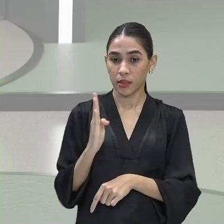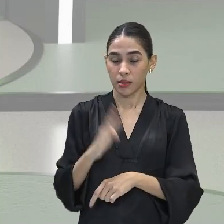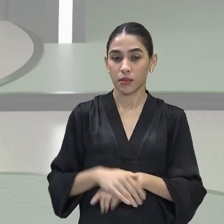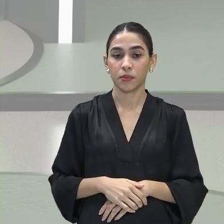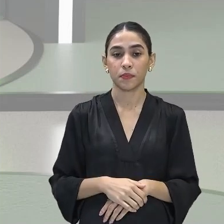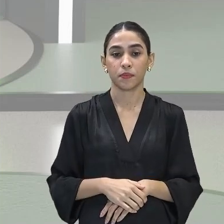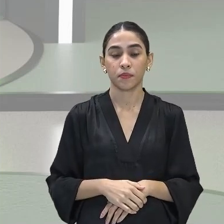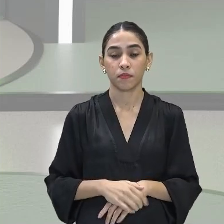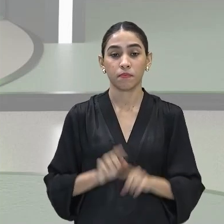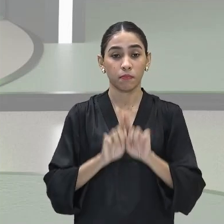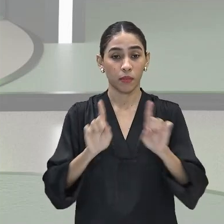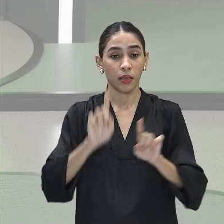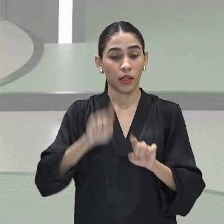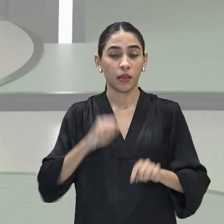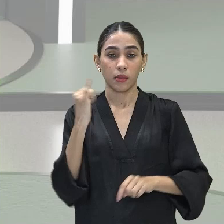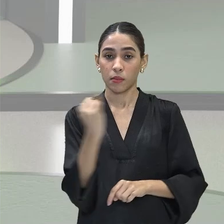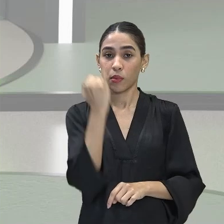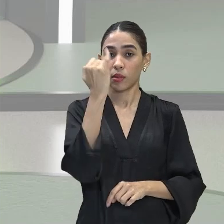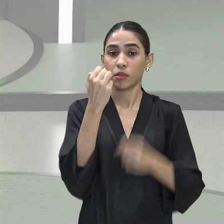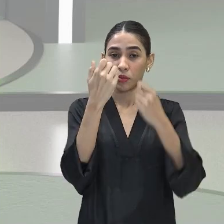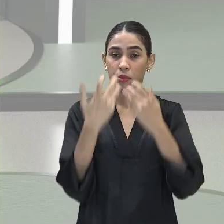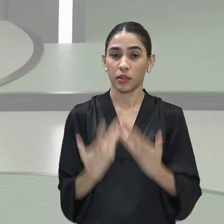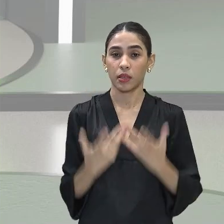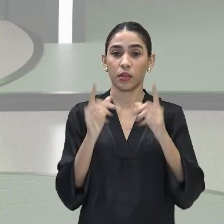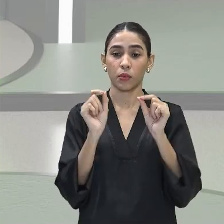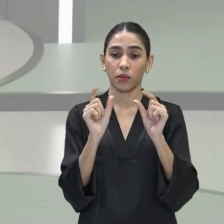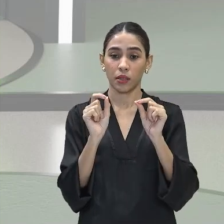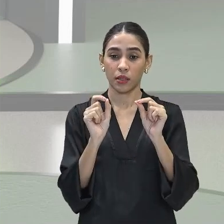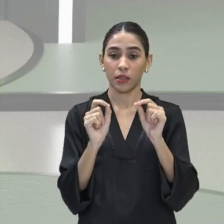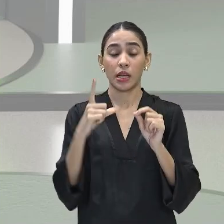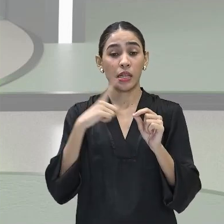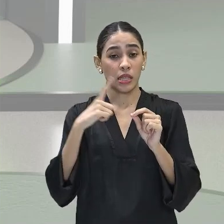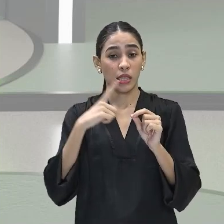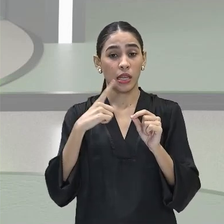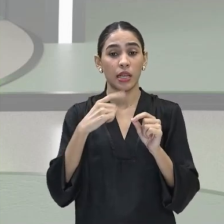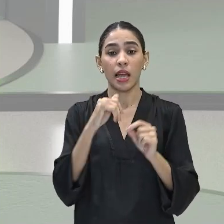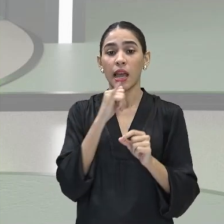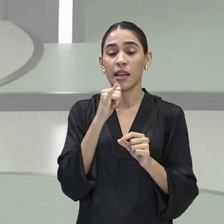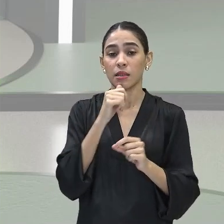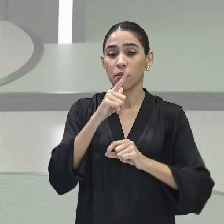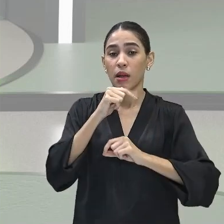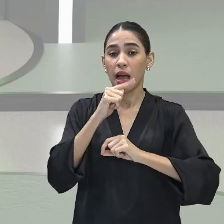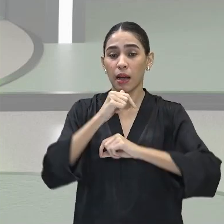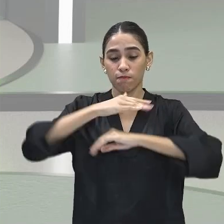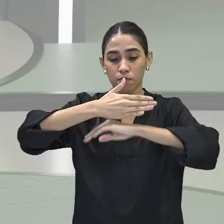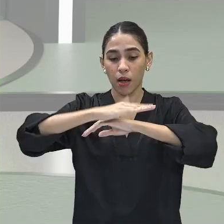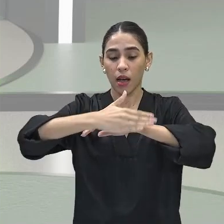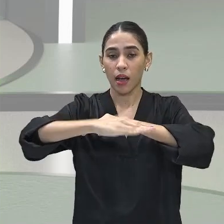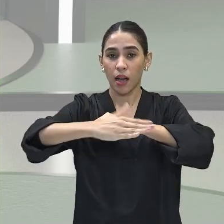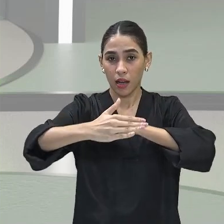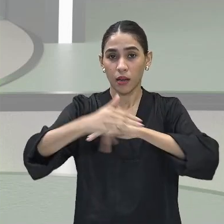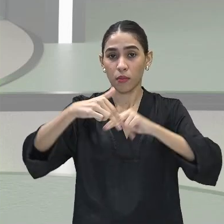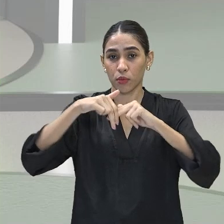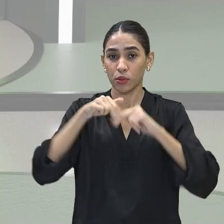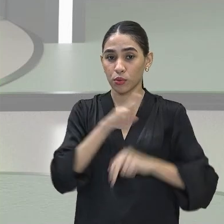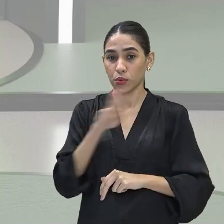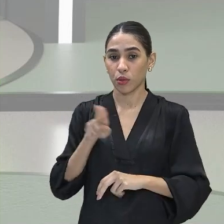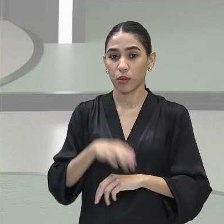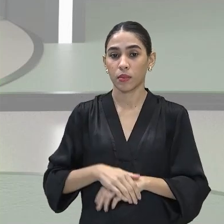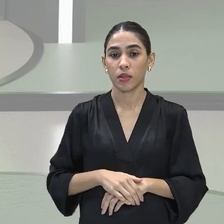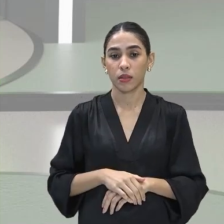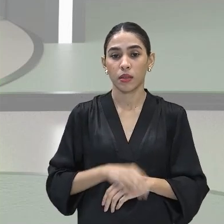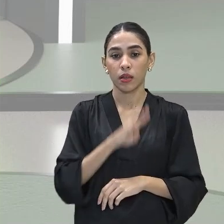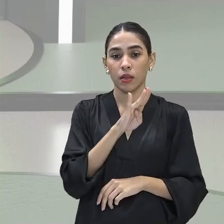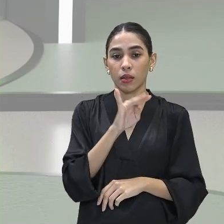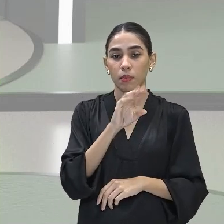É importante a gente falar, né, que aqui a gente tem a presença do Oceano Atlântico, né? Por isso que ela tem esse nome aqui, o bioma da